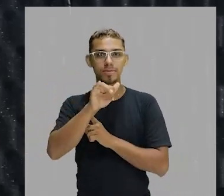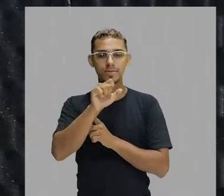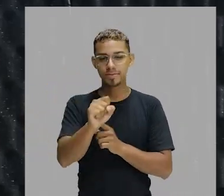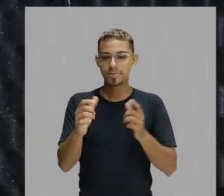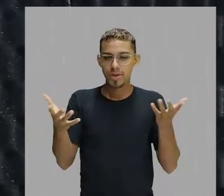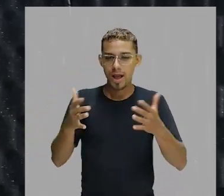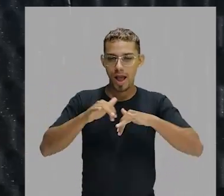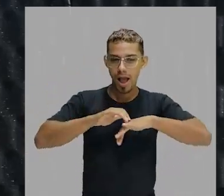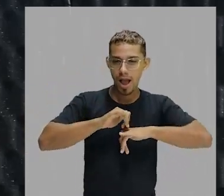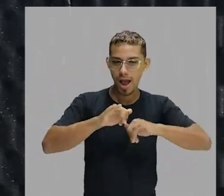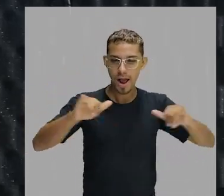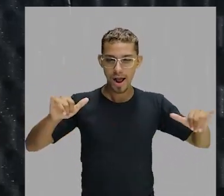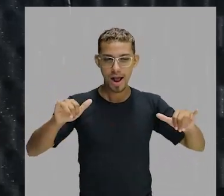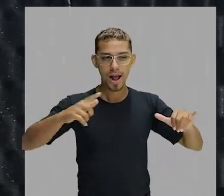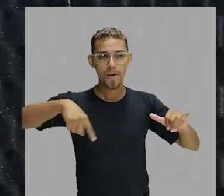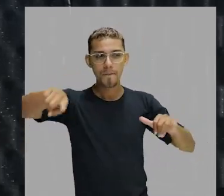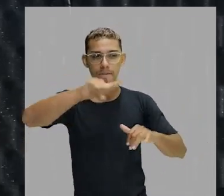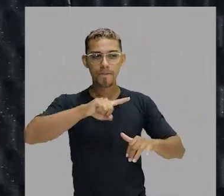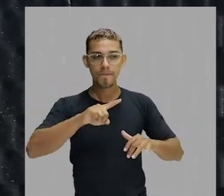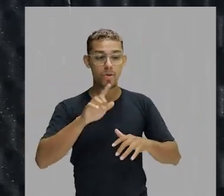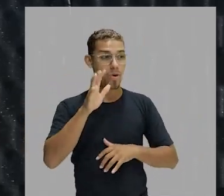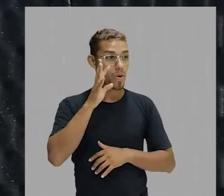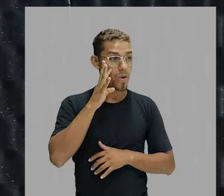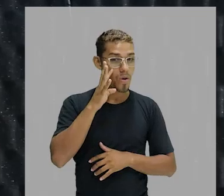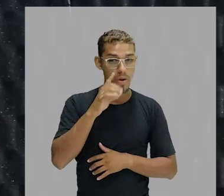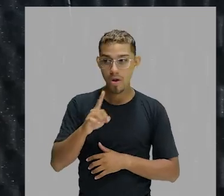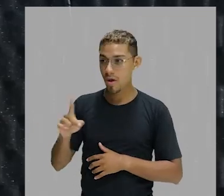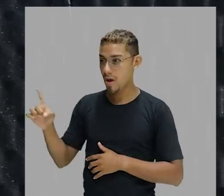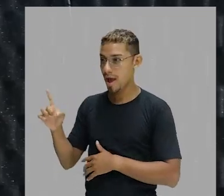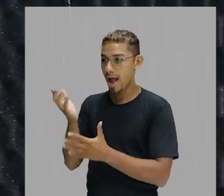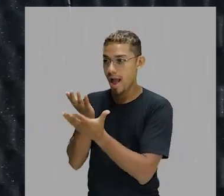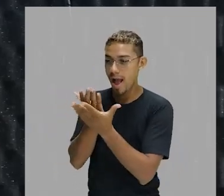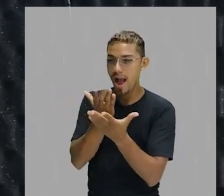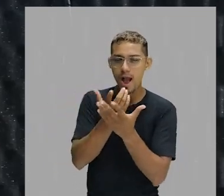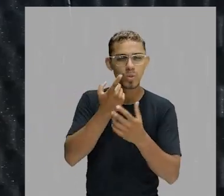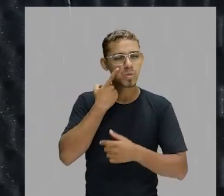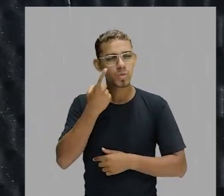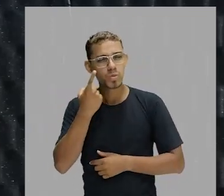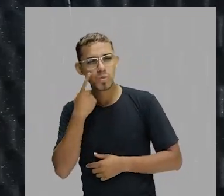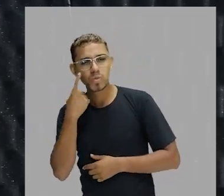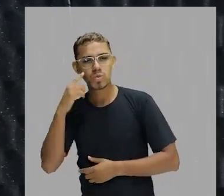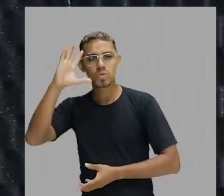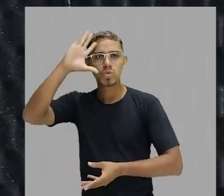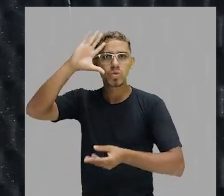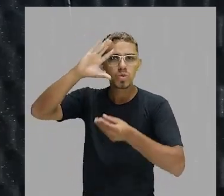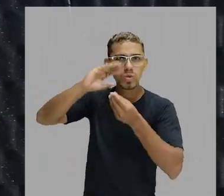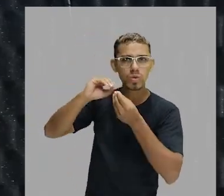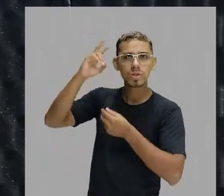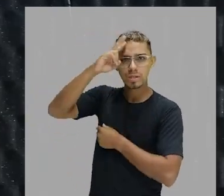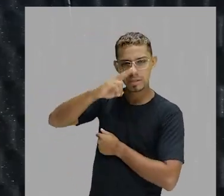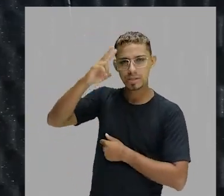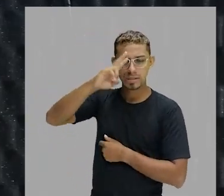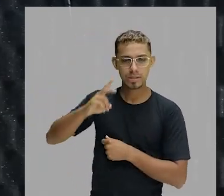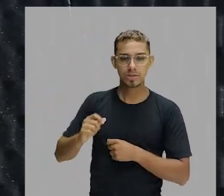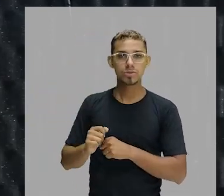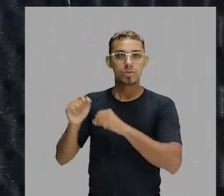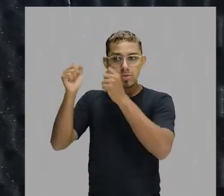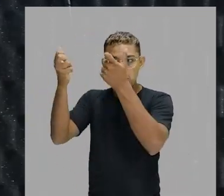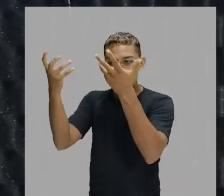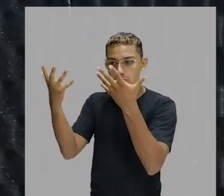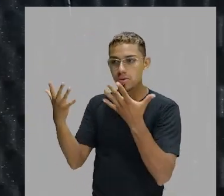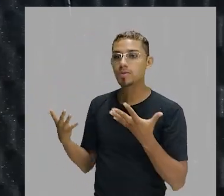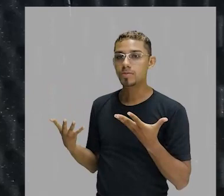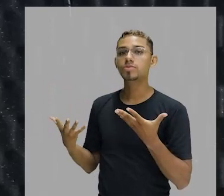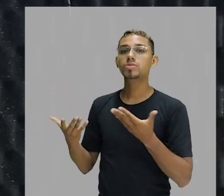agora. Cara, assistiu essa aula aqui, ficou com alguma dúvida, quer relembrar alguma coisa? Vou citar alguns termos que